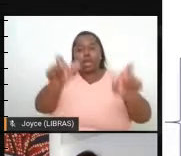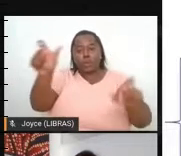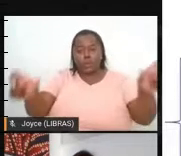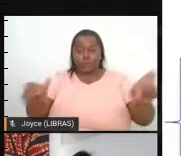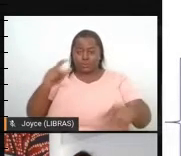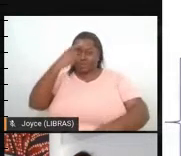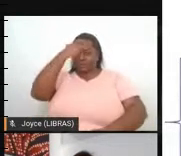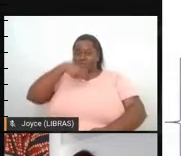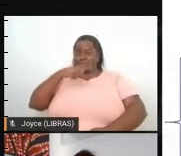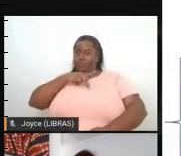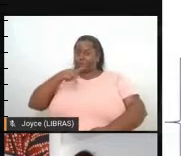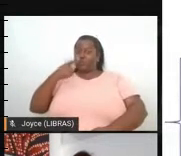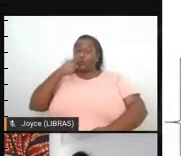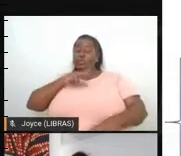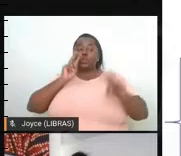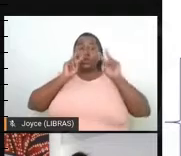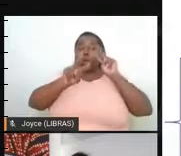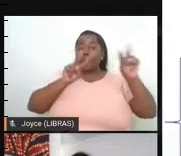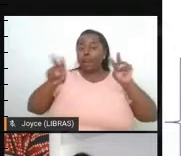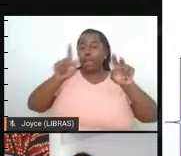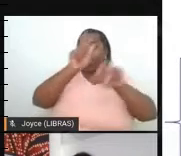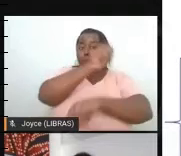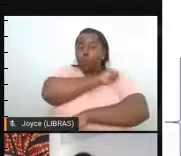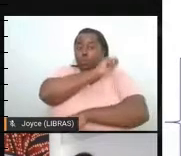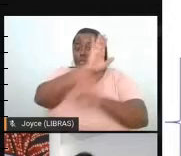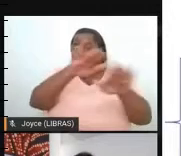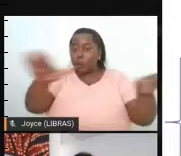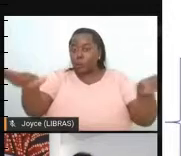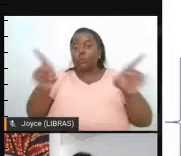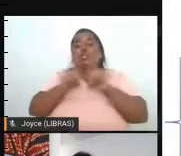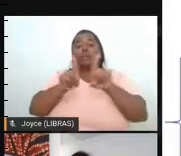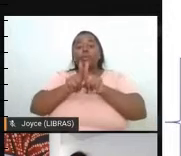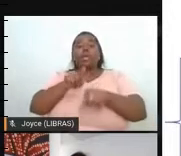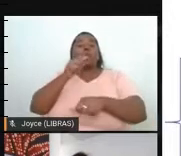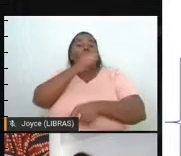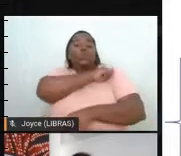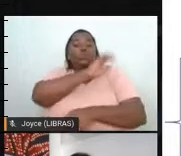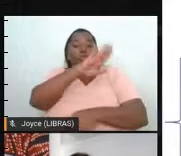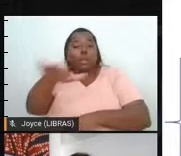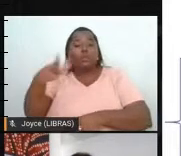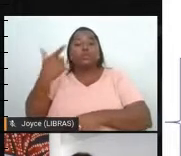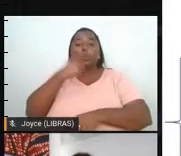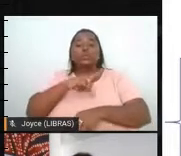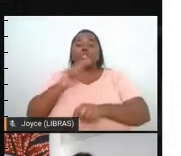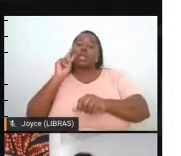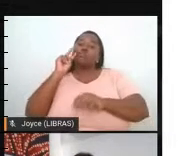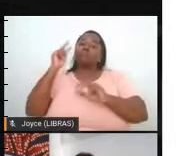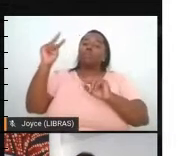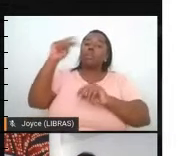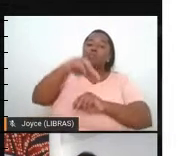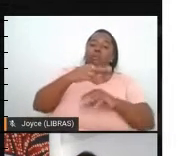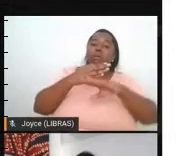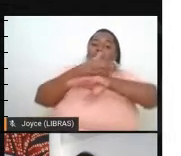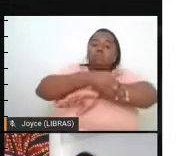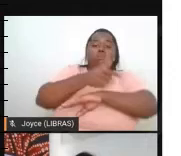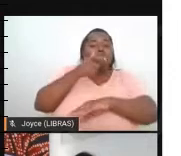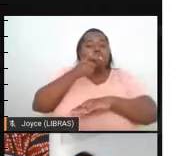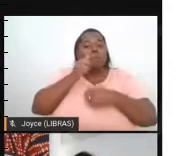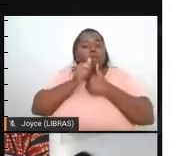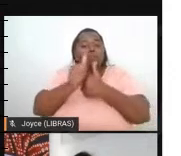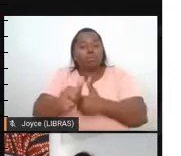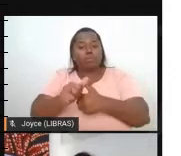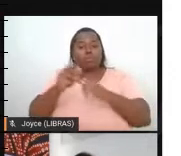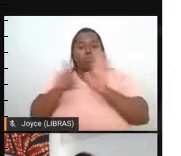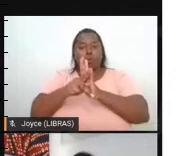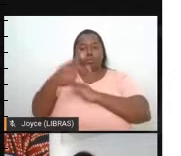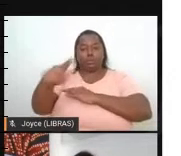daquela minha disciplina, daqueles alunos, e também de forma individual, tá bom? Em termos de nota e frequência.